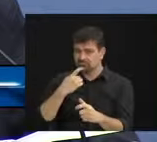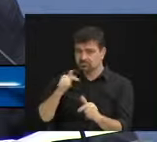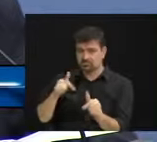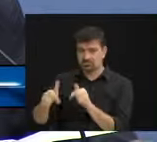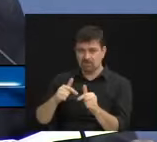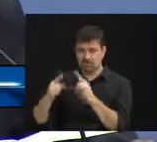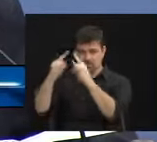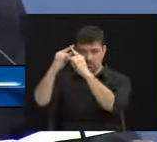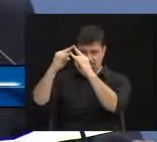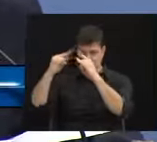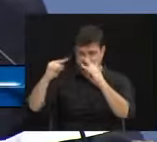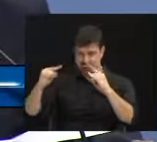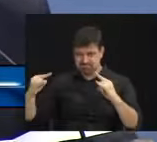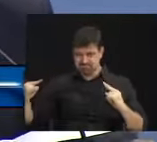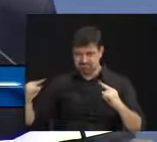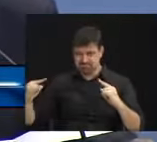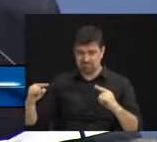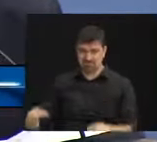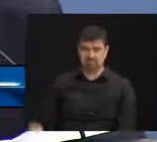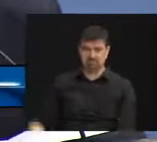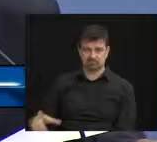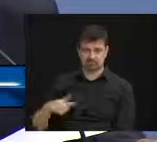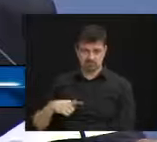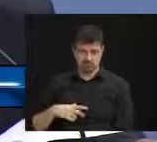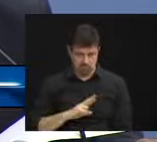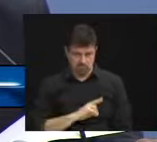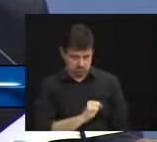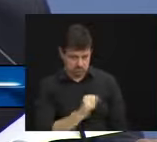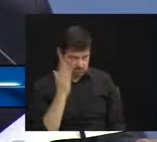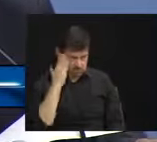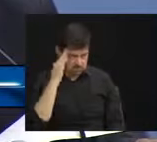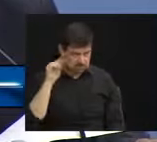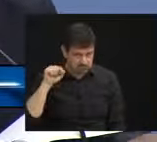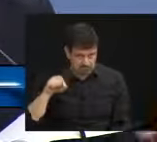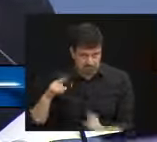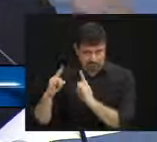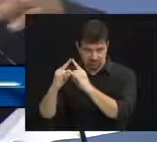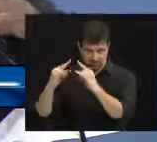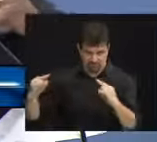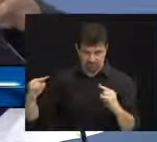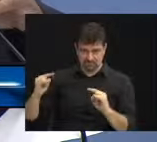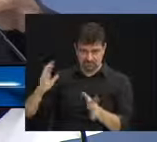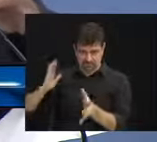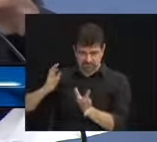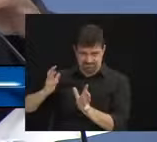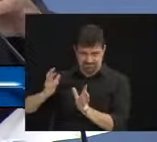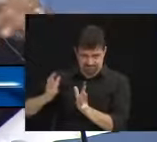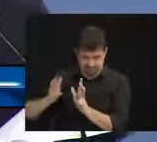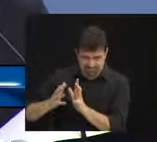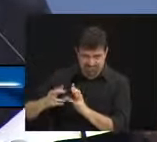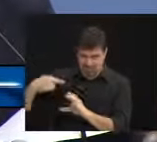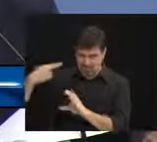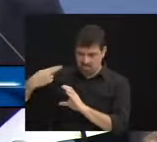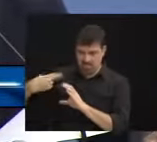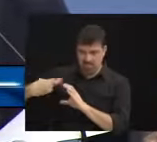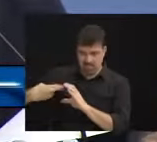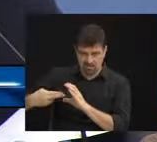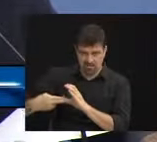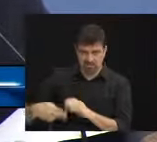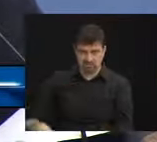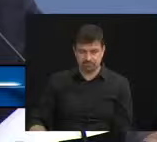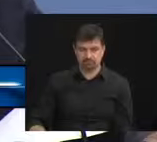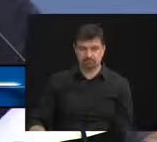num barracão improvisado, Flores. Rocine, nós sabemos bem disso, vereadores. E ali trabalhando num barracão no Matão.